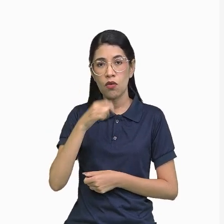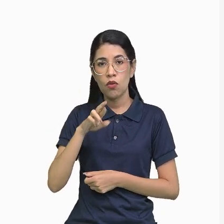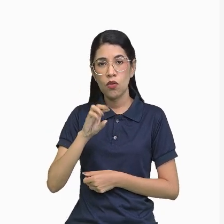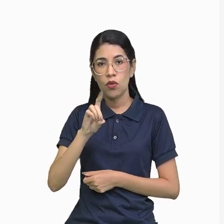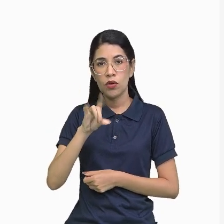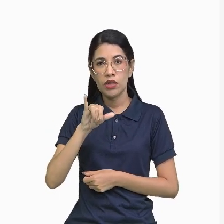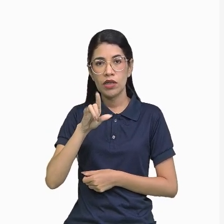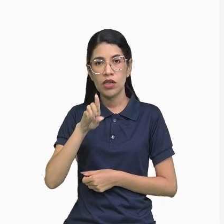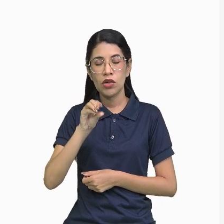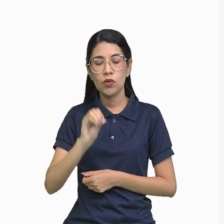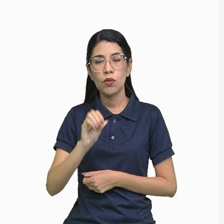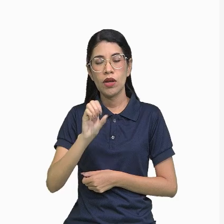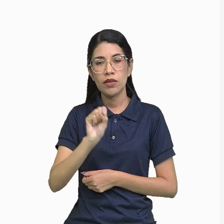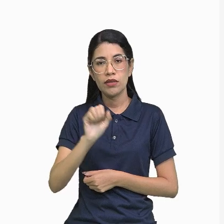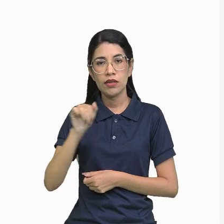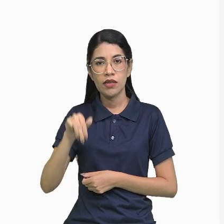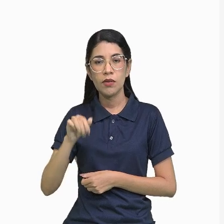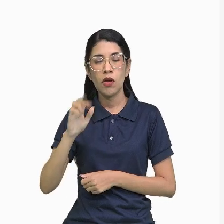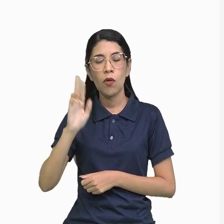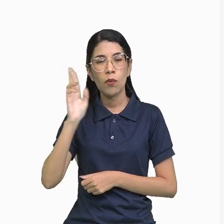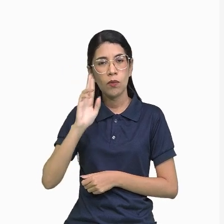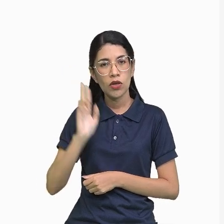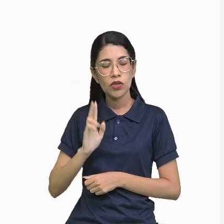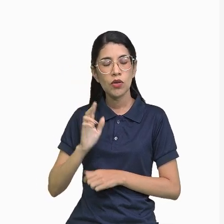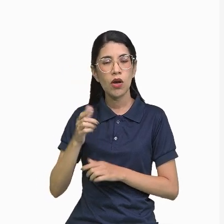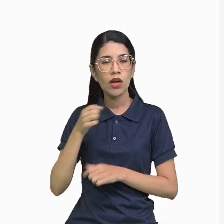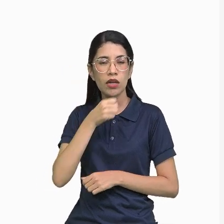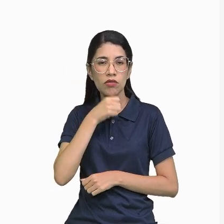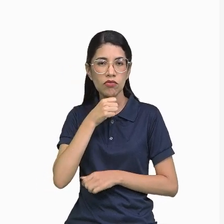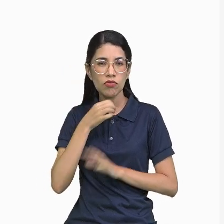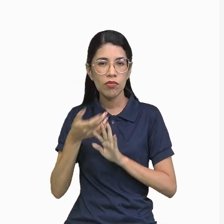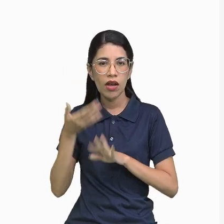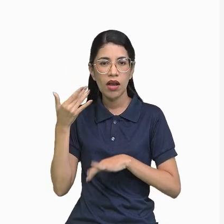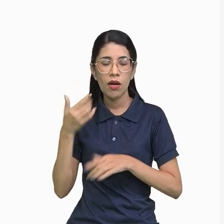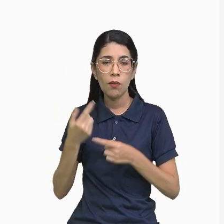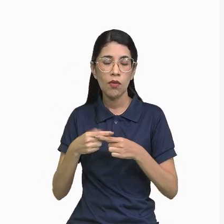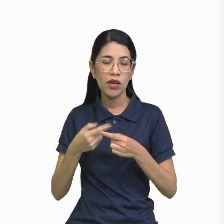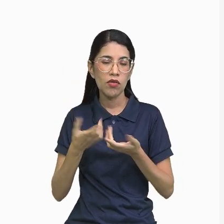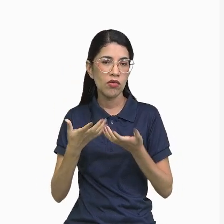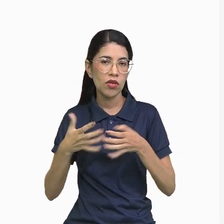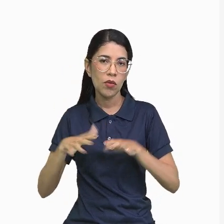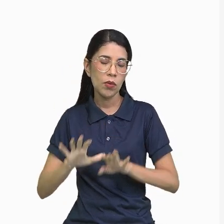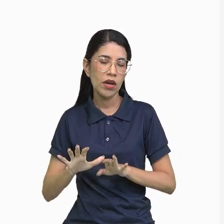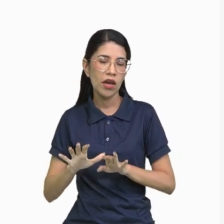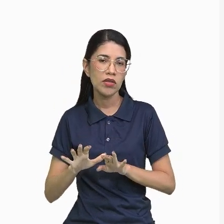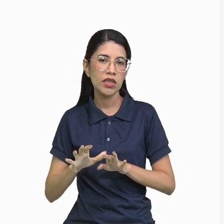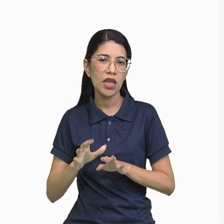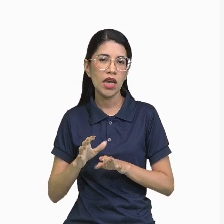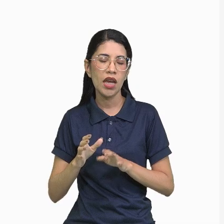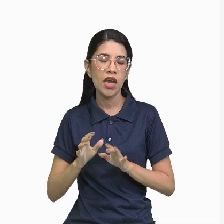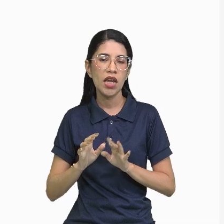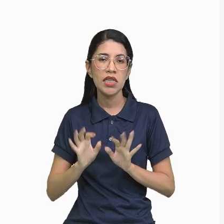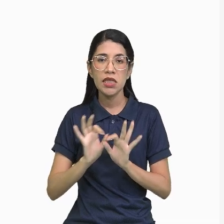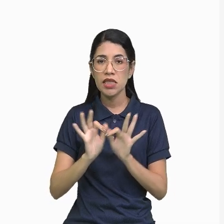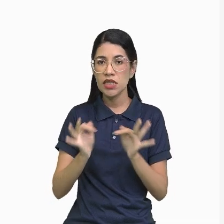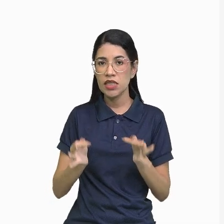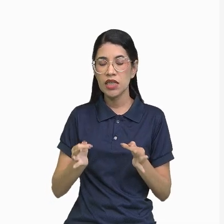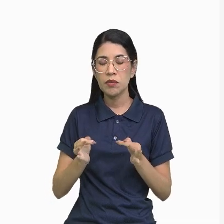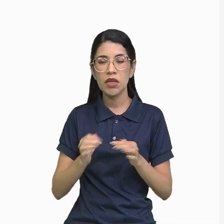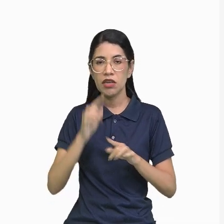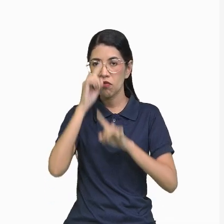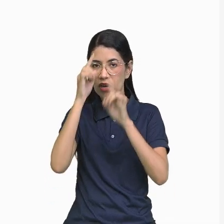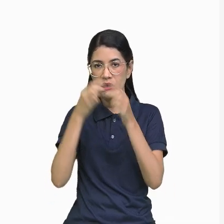relato antigo, pois não quero ser modesto e inventar modismo, à guisa